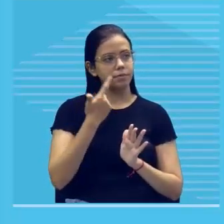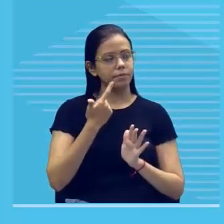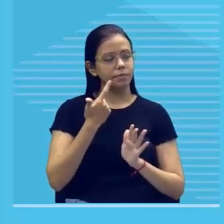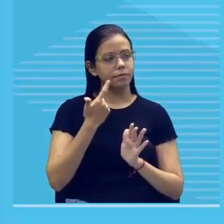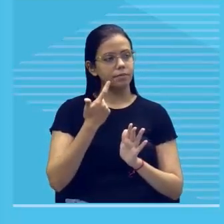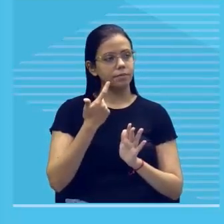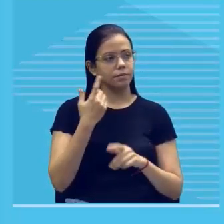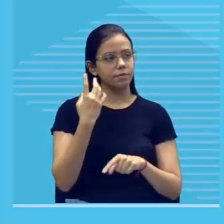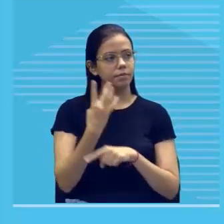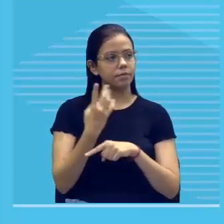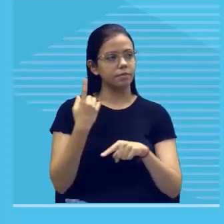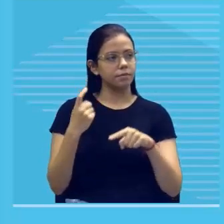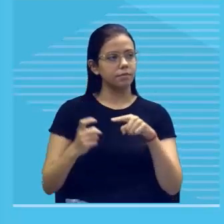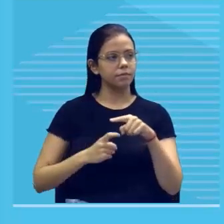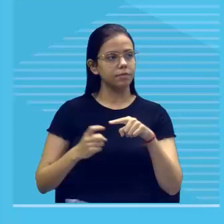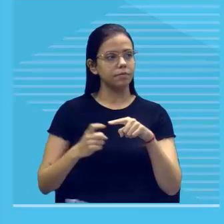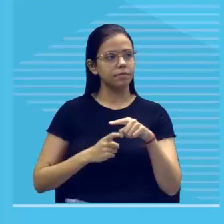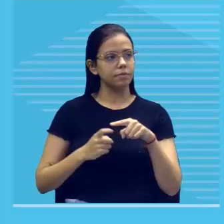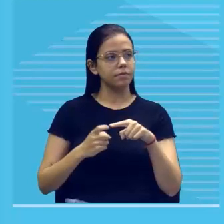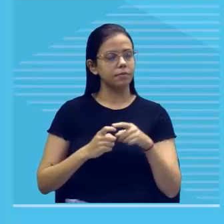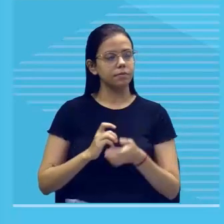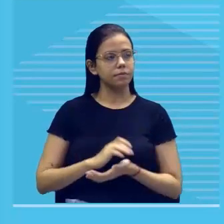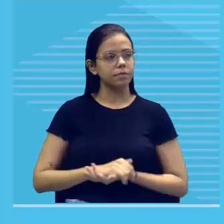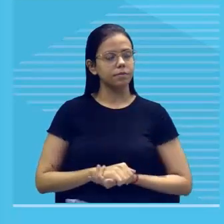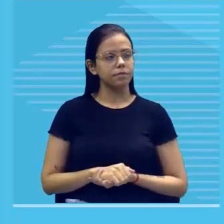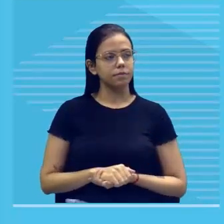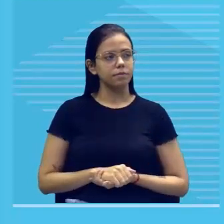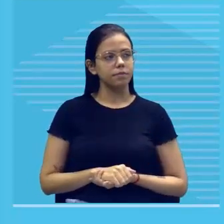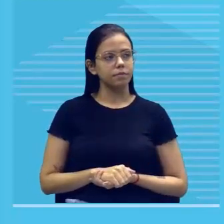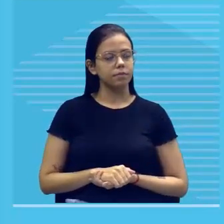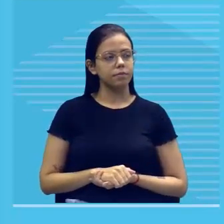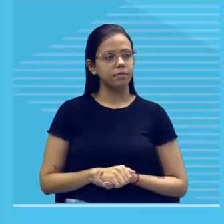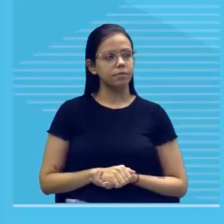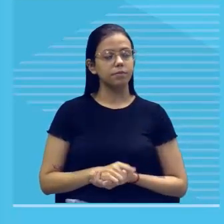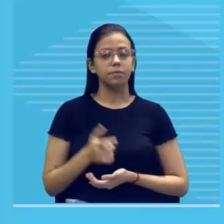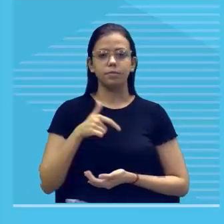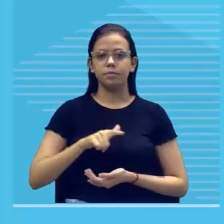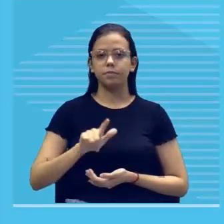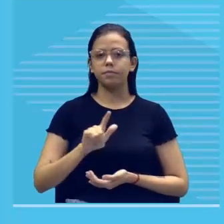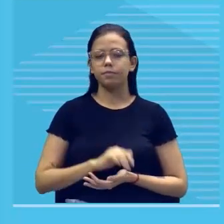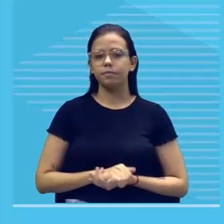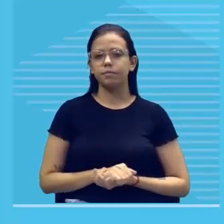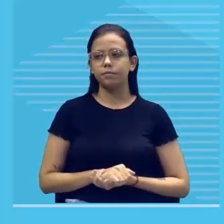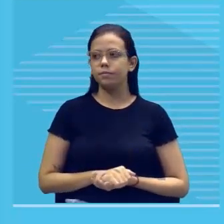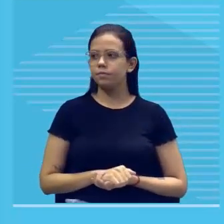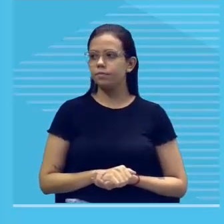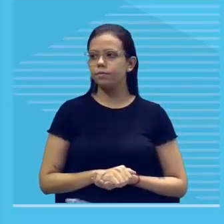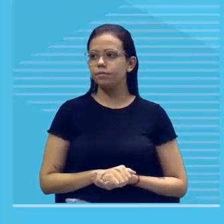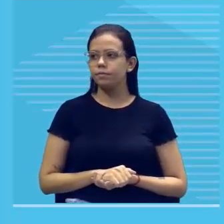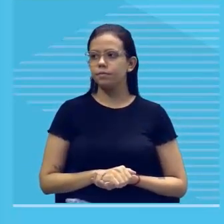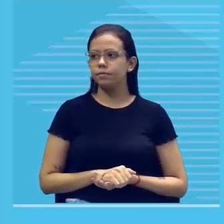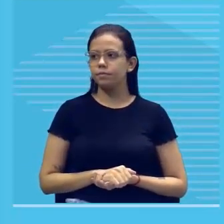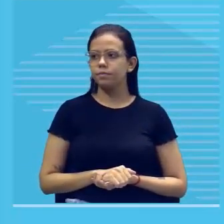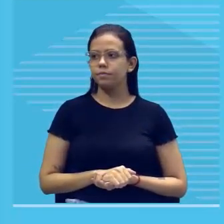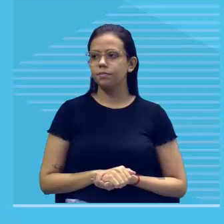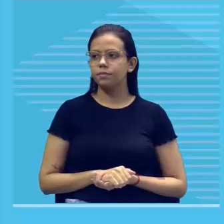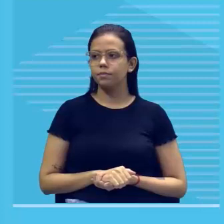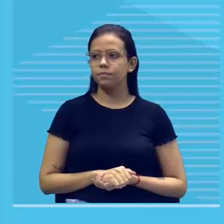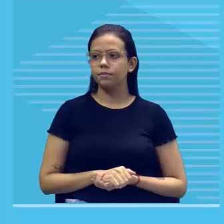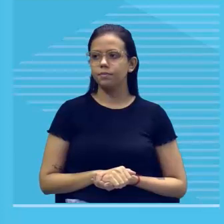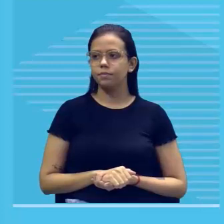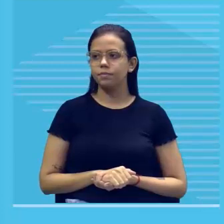o quadro sobre X bom né romanti Quatro sobre